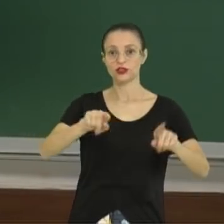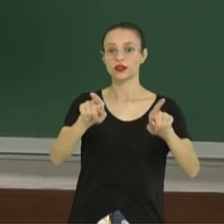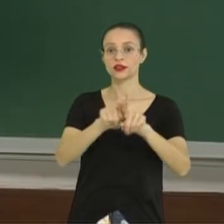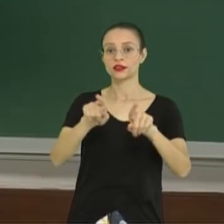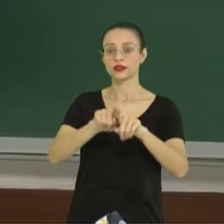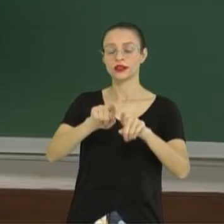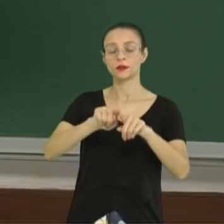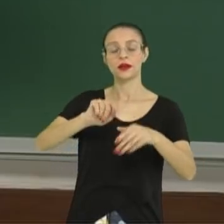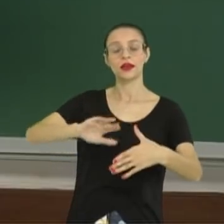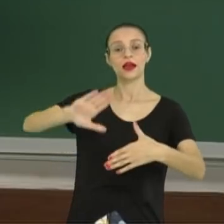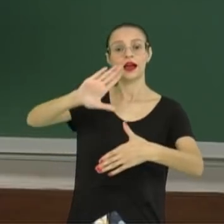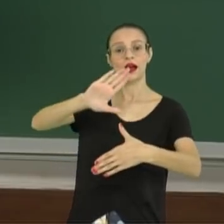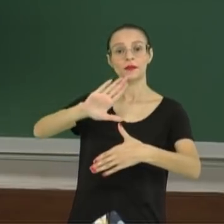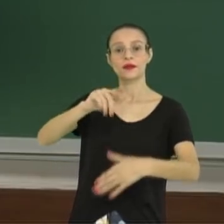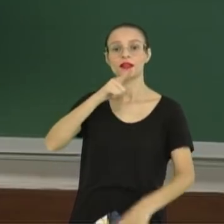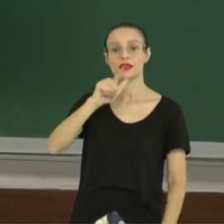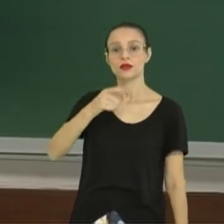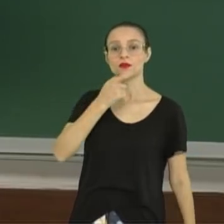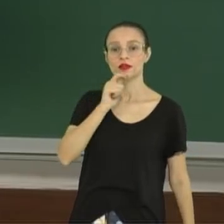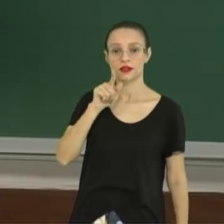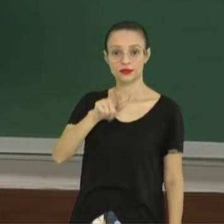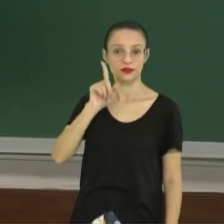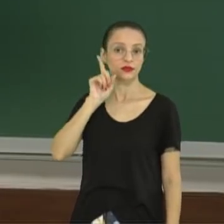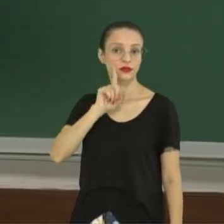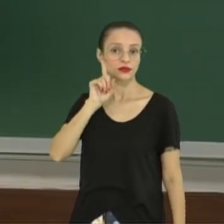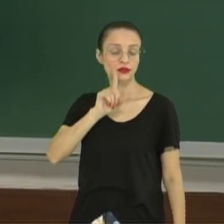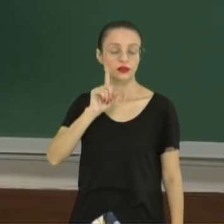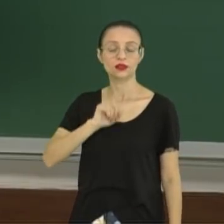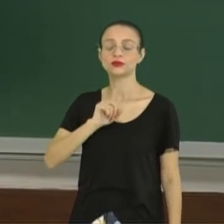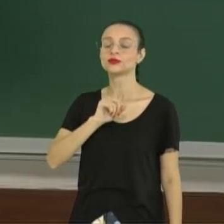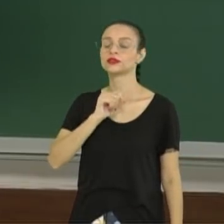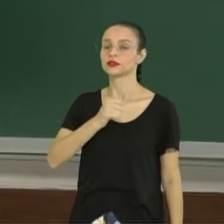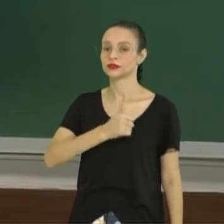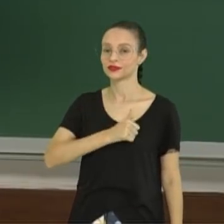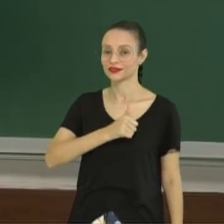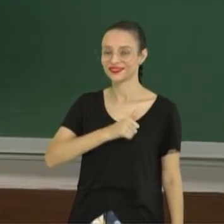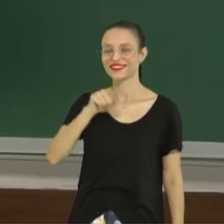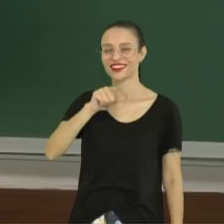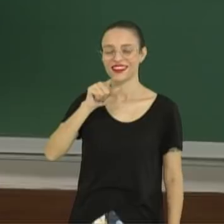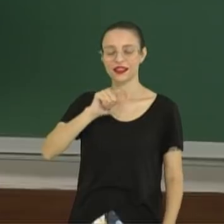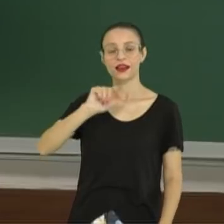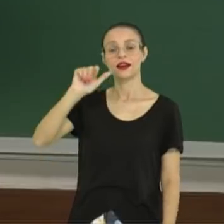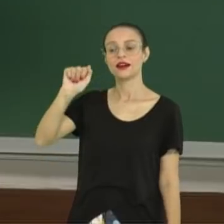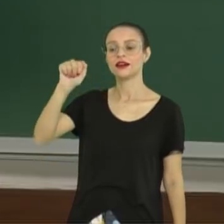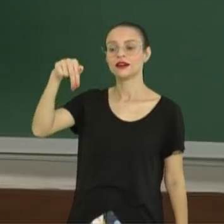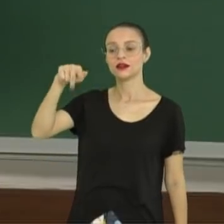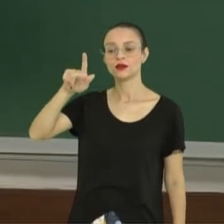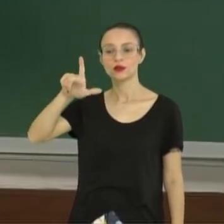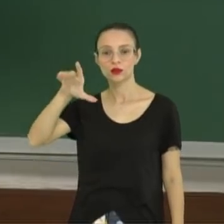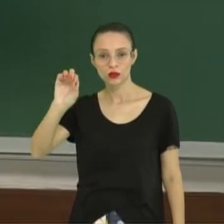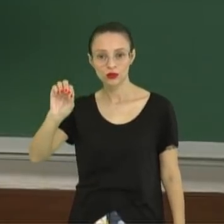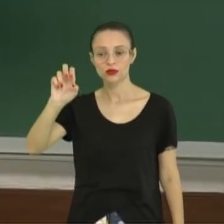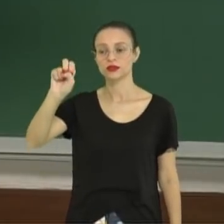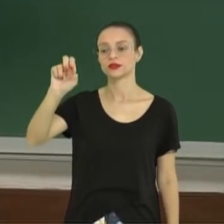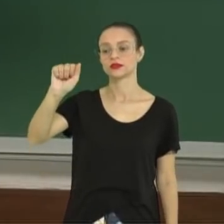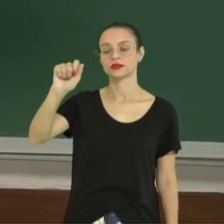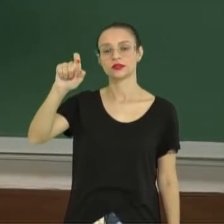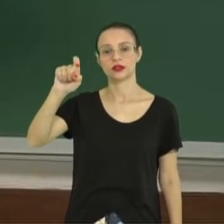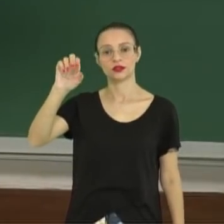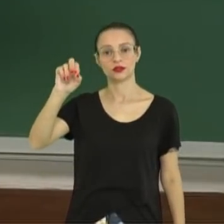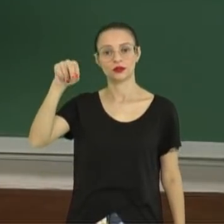América anglo-saxônica, a presença dos Estados Unidos, que atua muito nessa dinâmica da geopolítica mundial, e a América Latina,